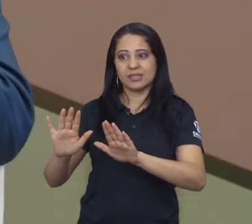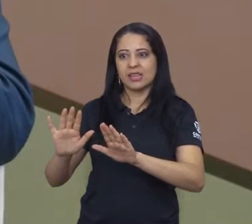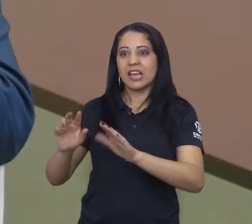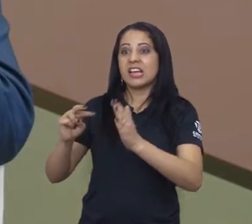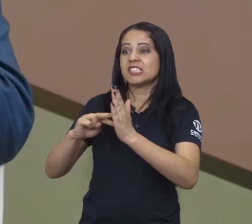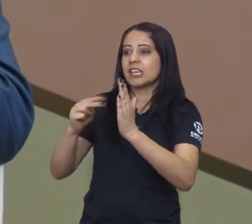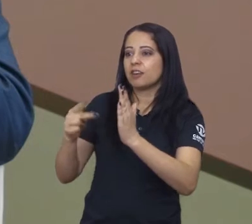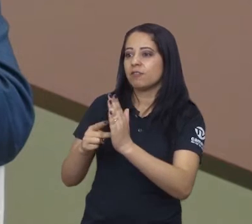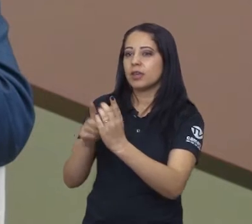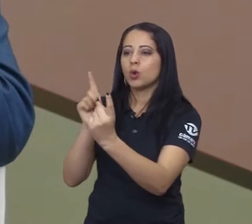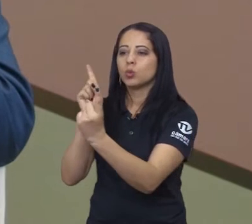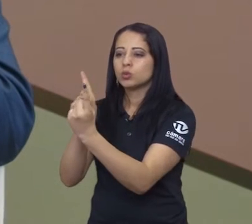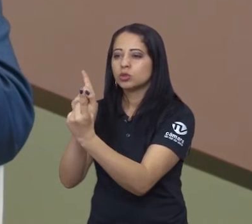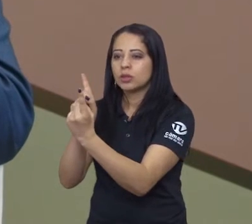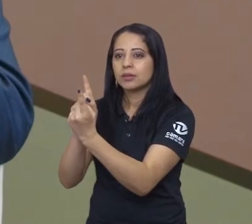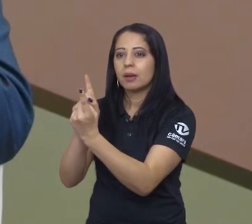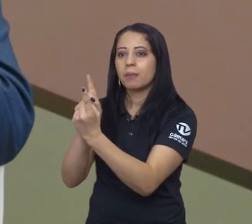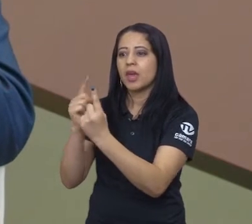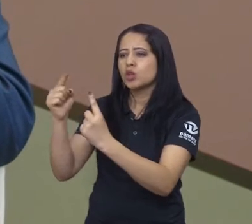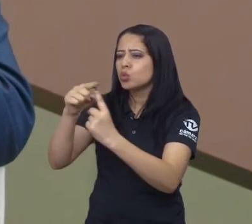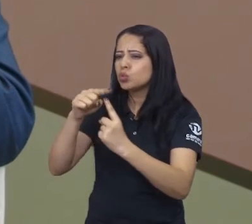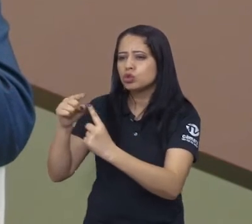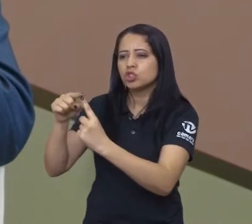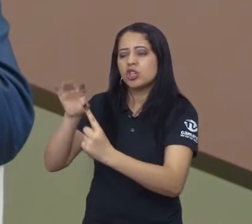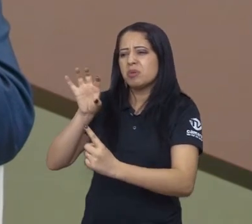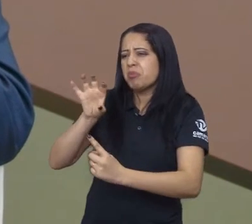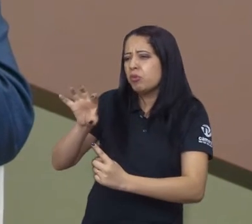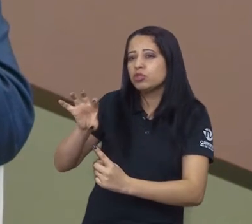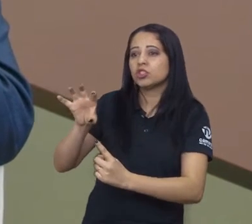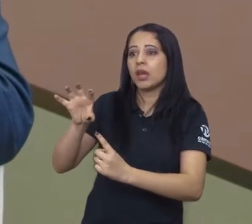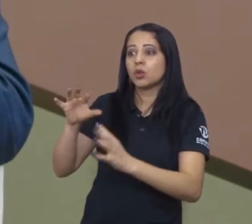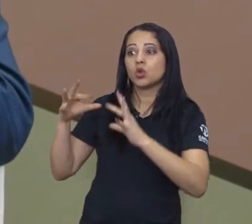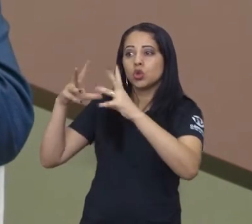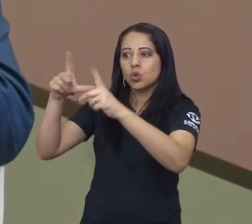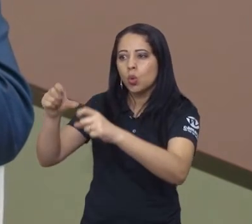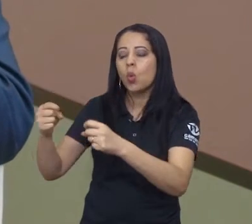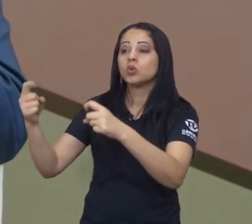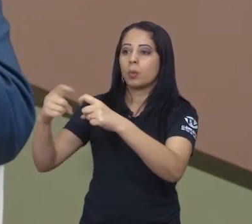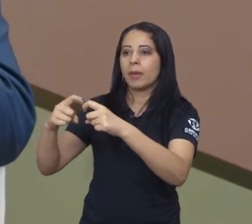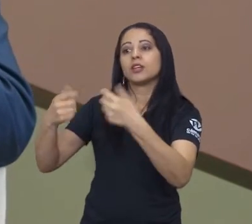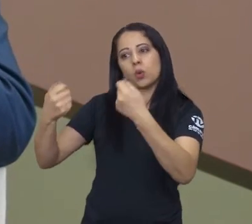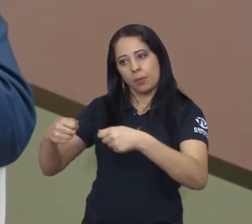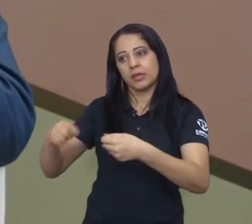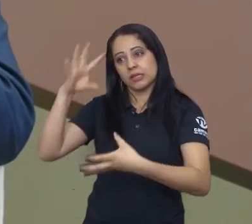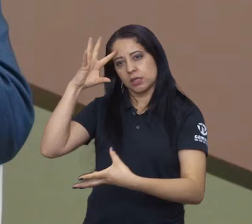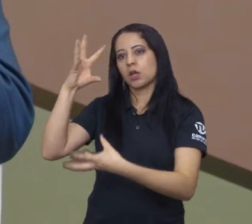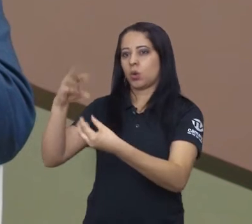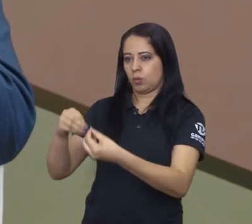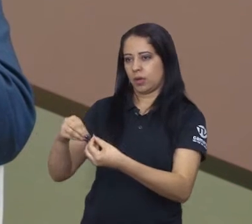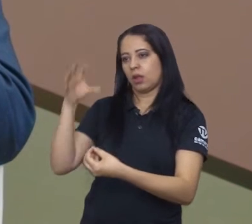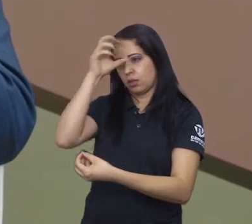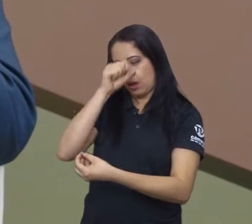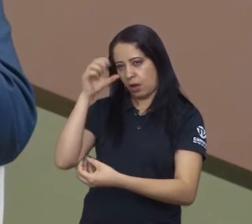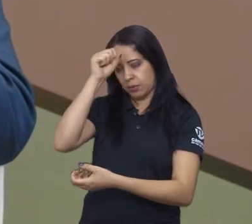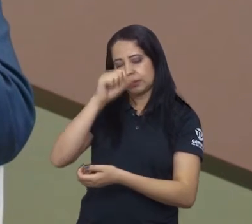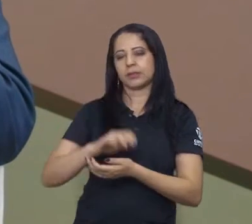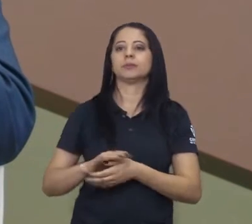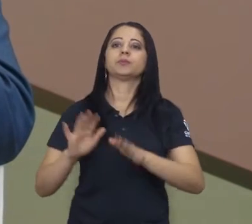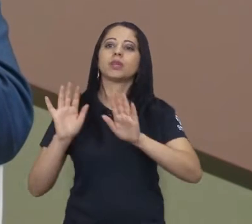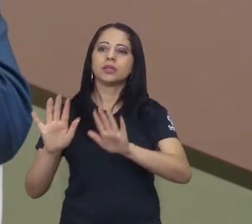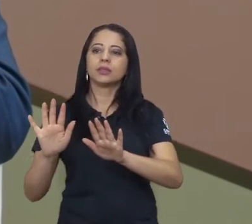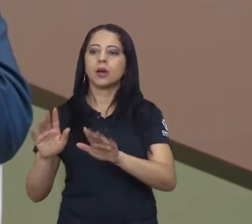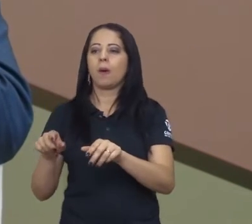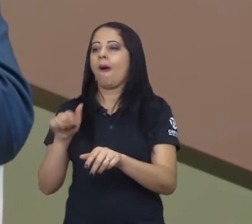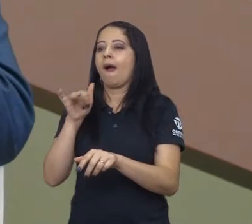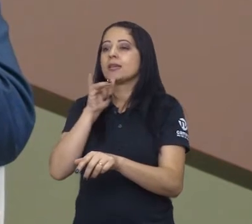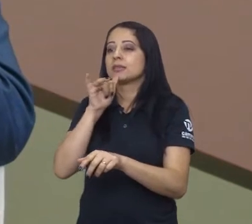uma abordagem da saúde integrativa que todo médico deveria ter né então quando a gente fala da